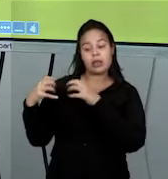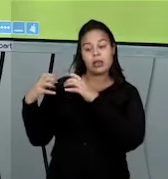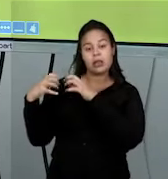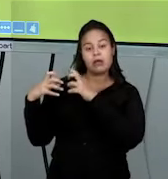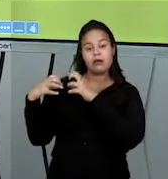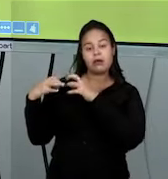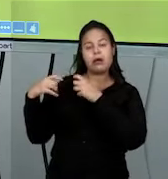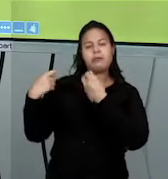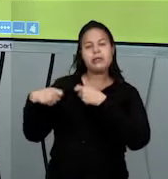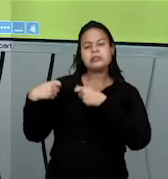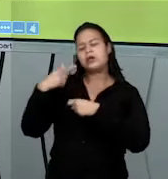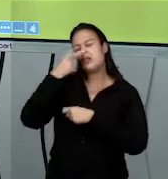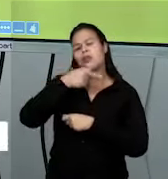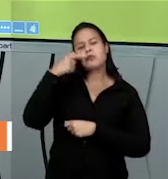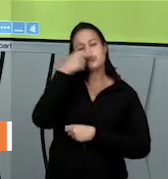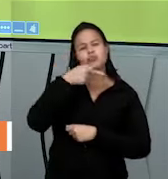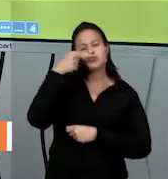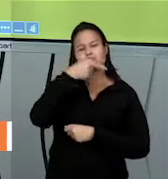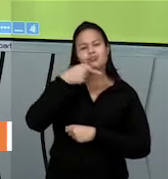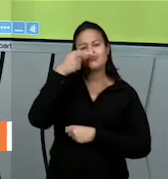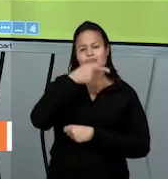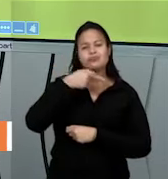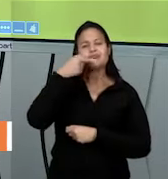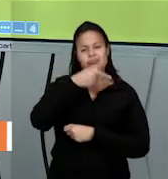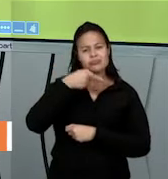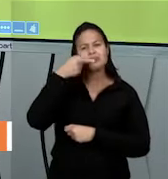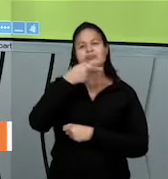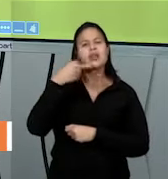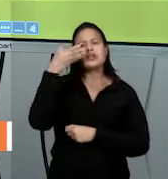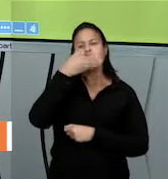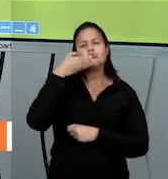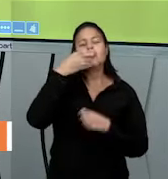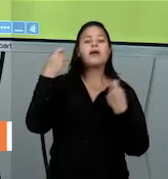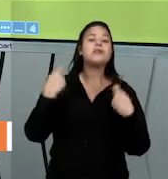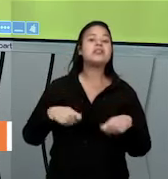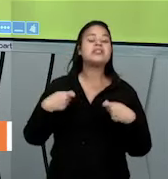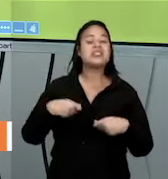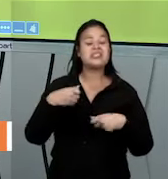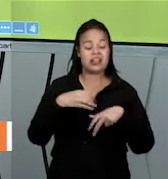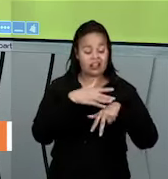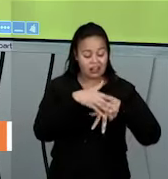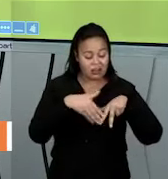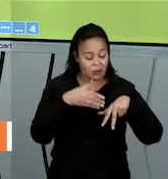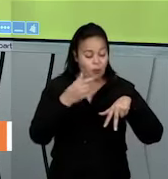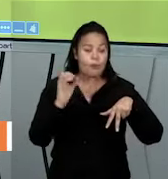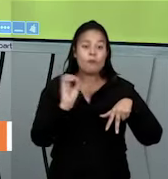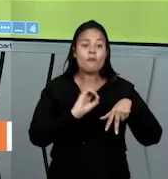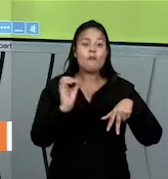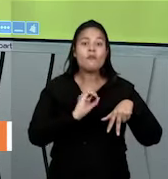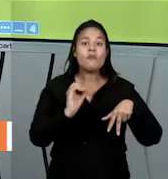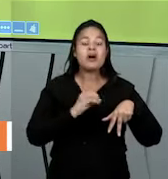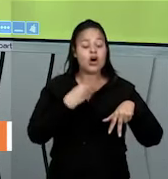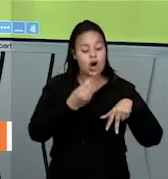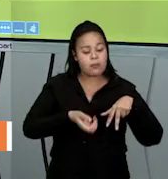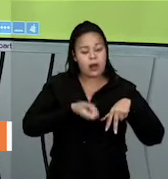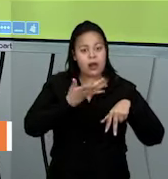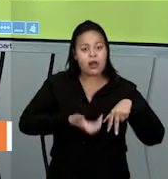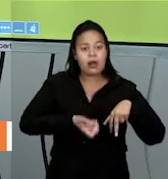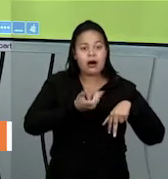funcionamento, ele precisa dessa glicose, ele precisa desse açúcar. Se o corpo não tem, ele não vai funcionar bem.